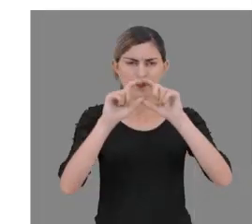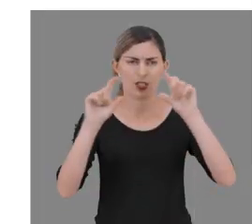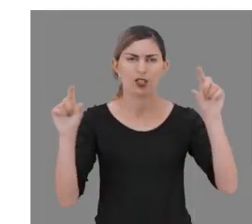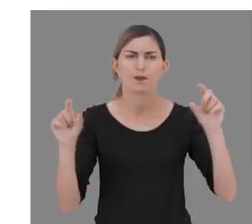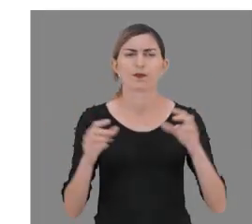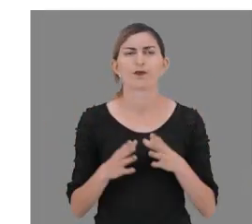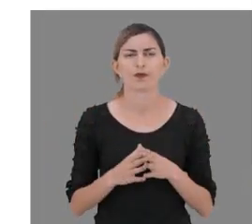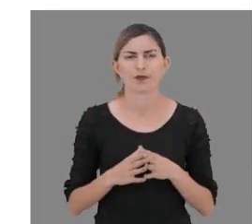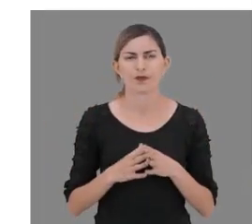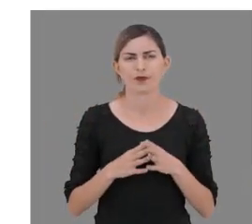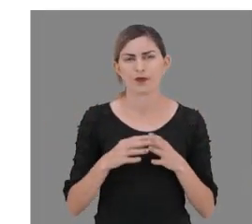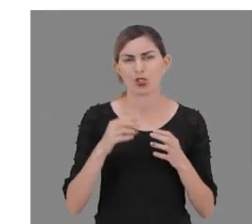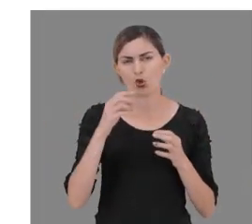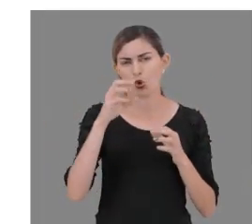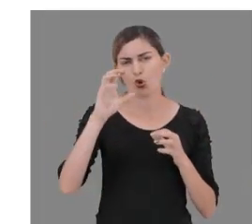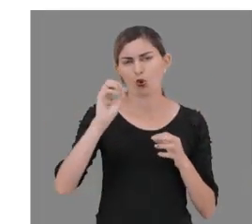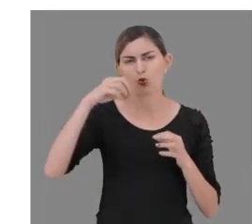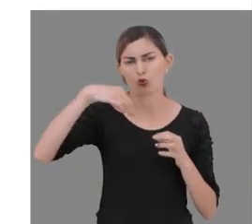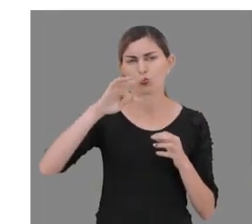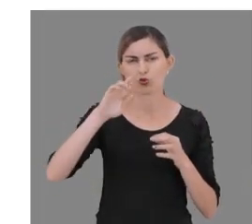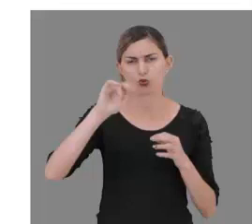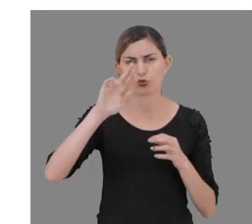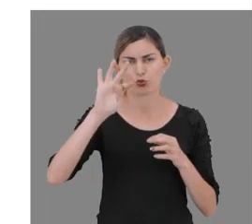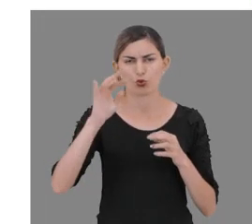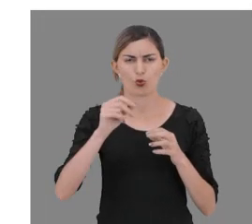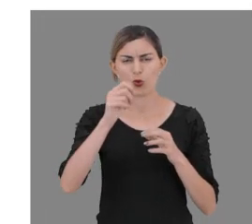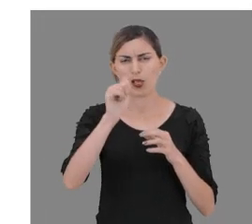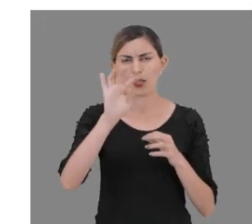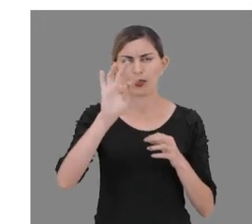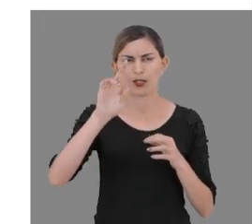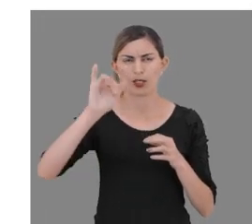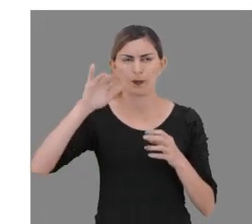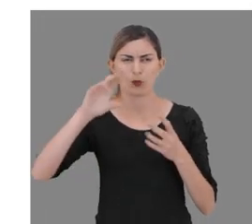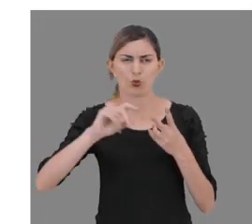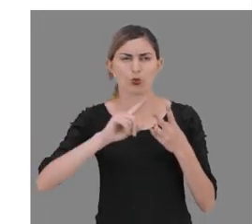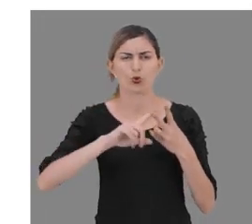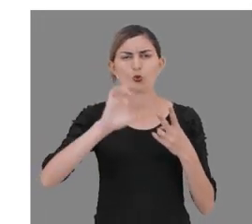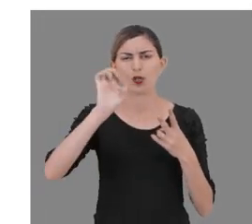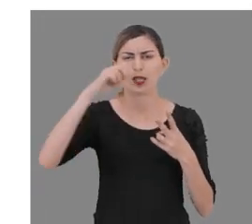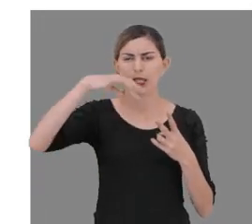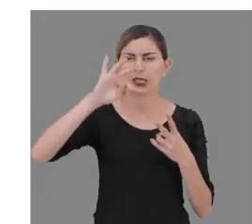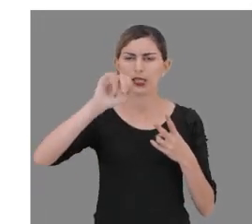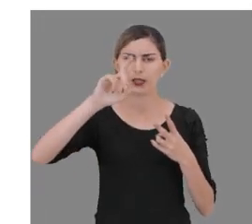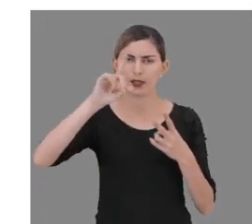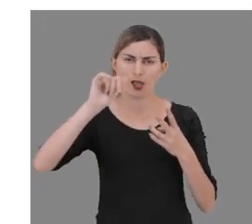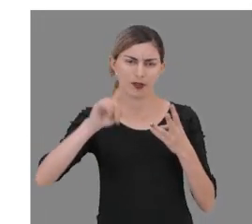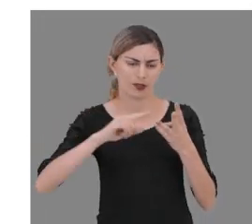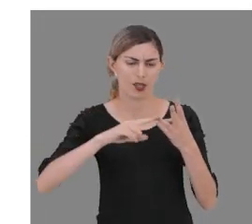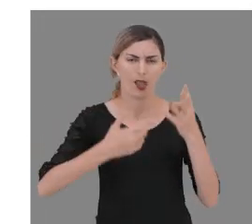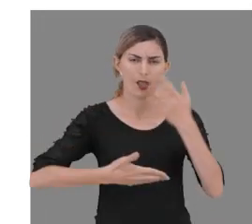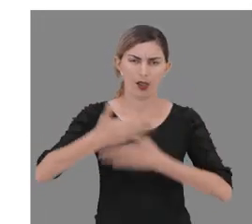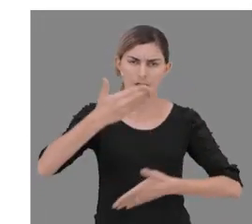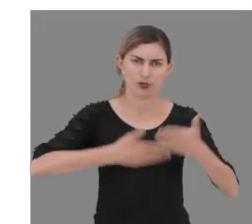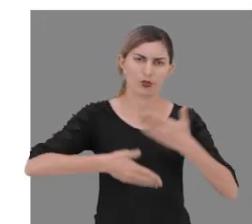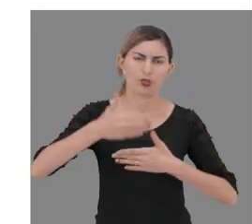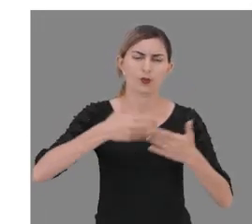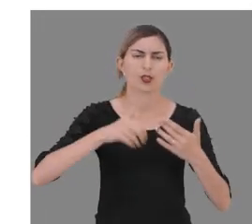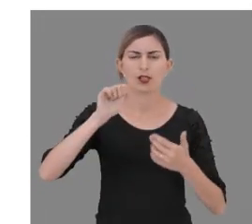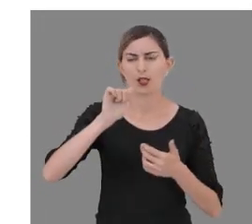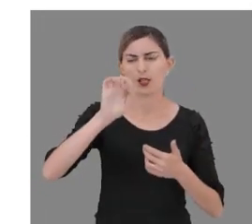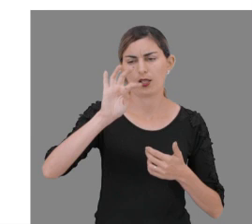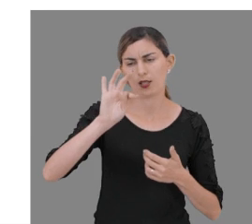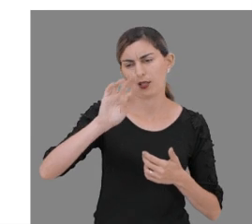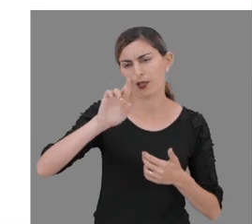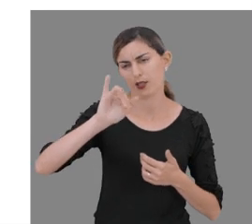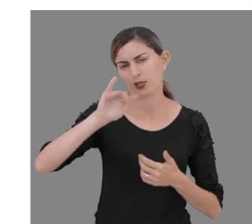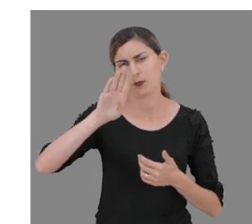slide, você verifica o construtor atributo, a entidade e o relacionamento. O